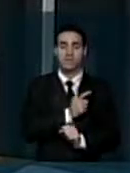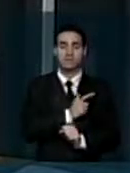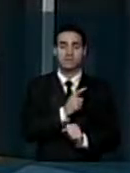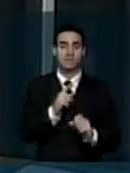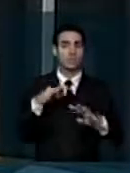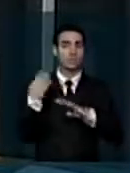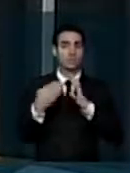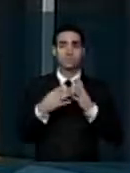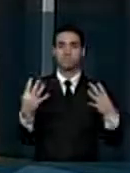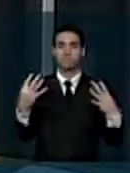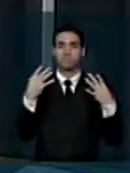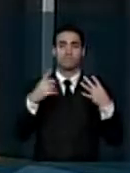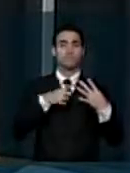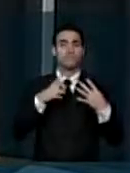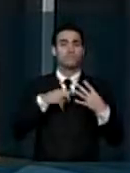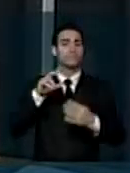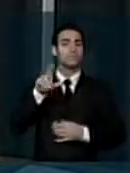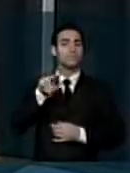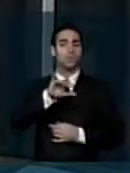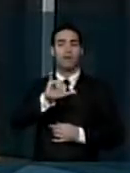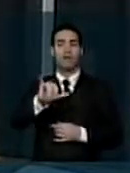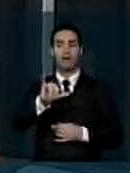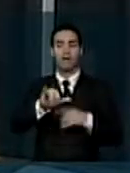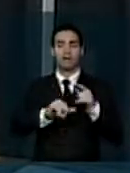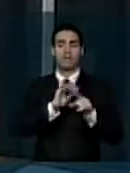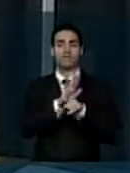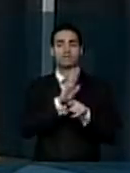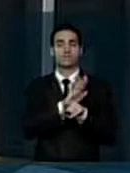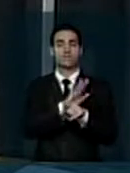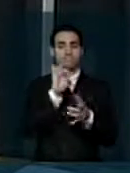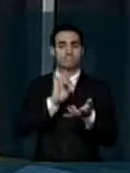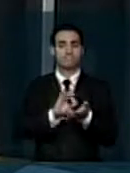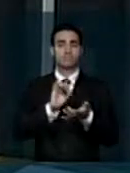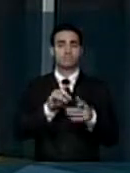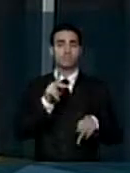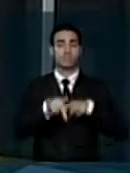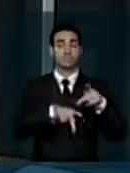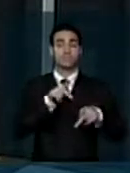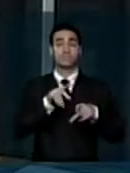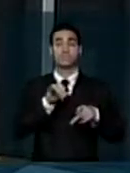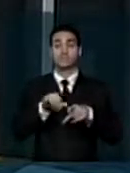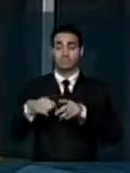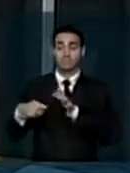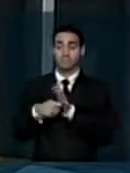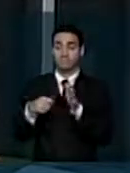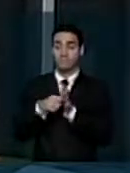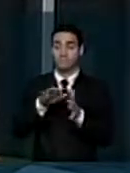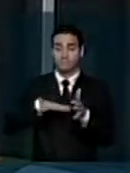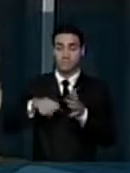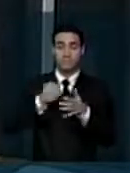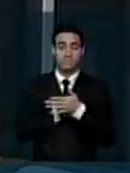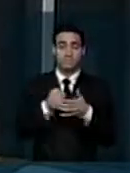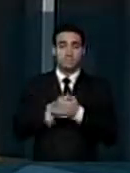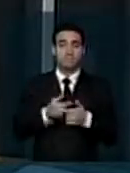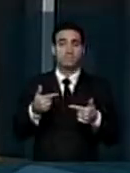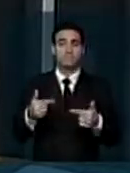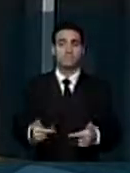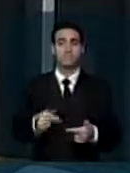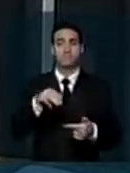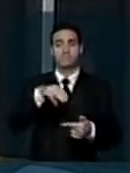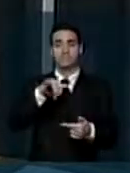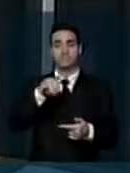visibilidade. Nunca tomarão medidas favoráveis ao povo se não for por pressão das forças populares. Pela